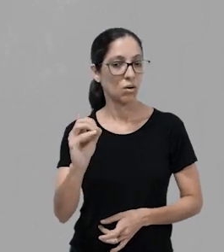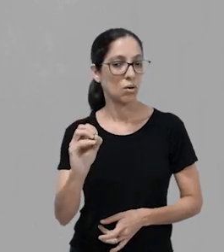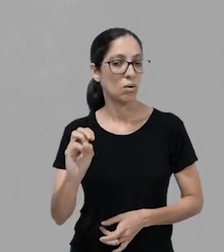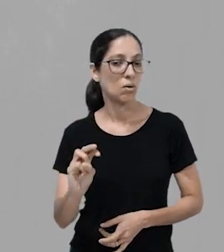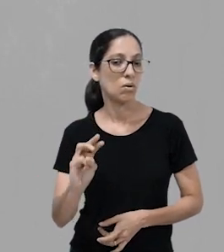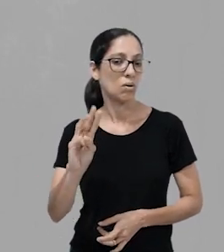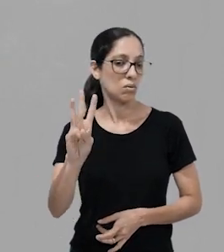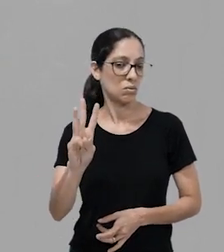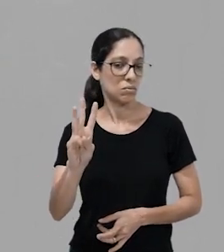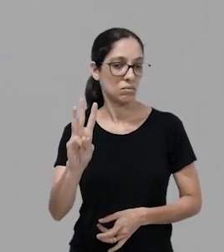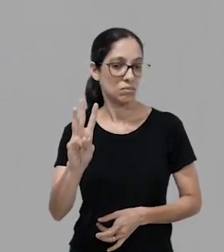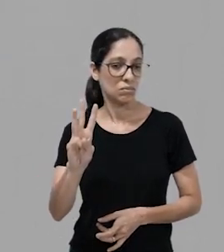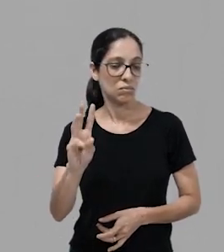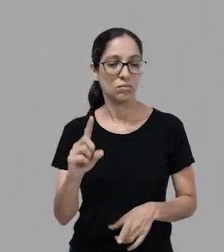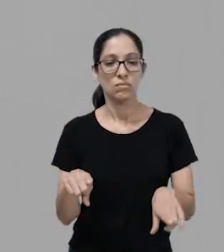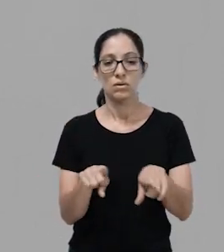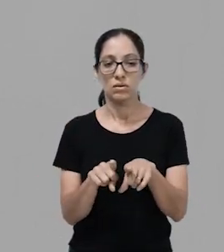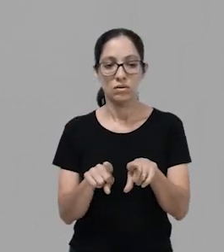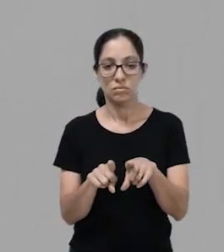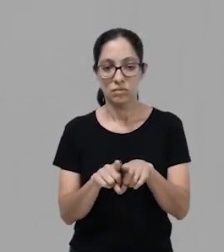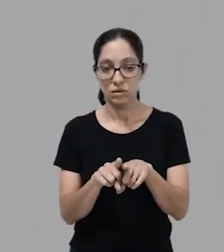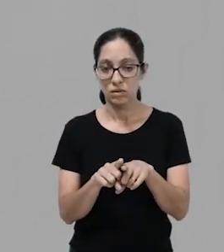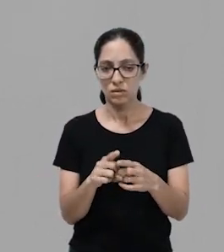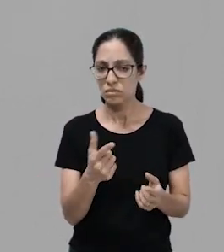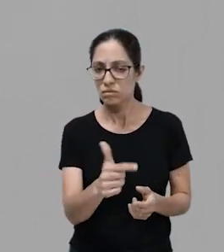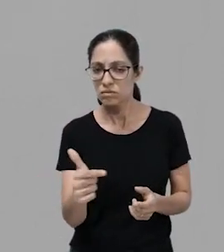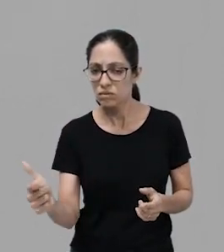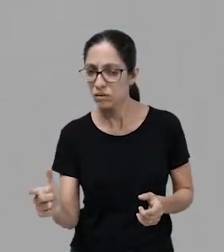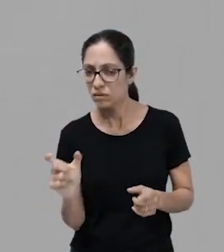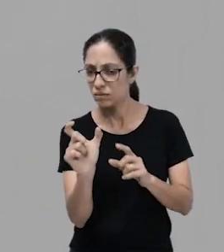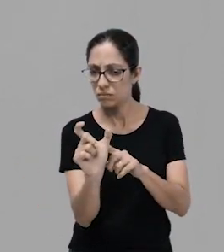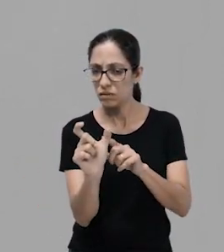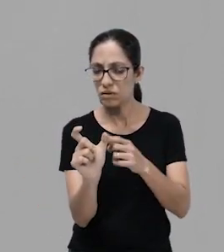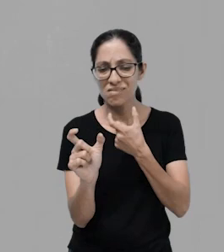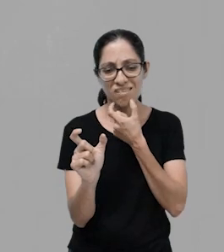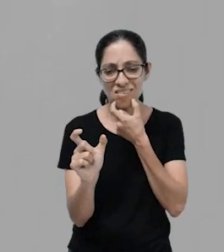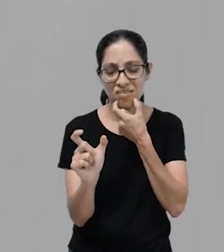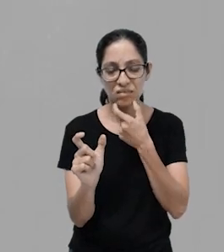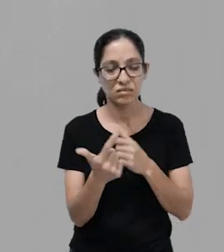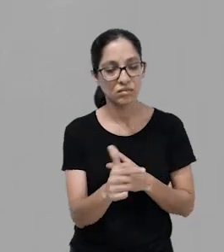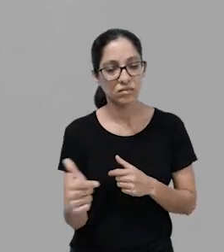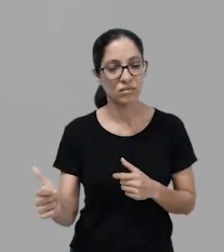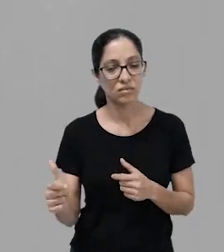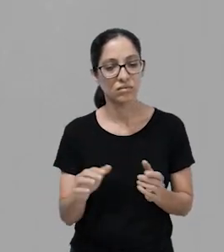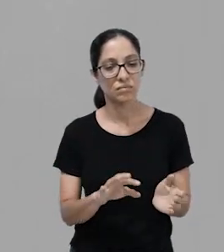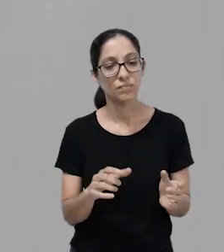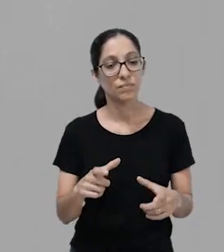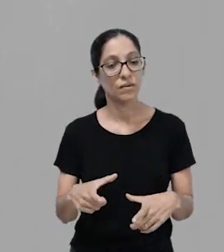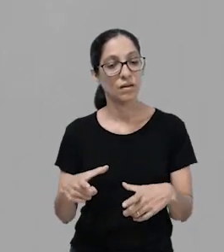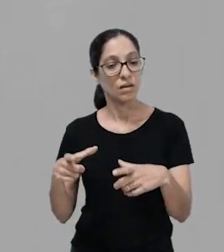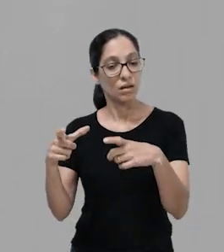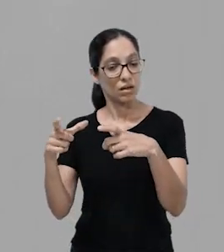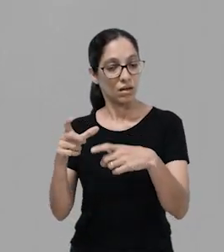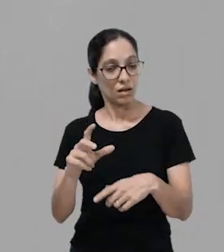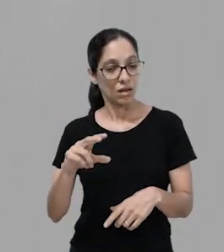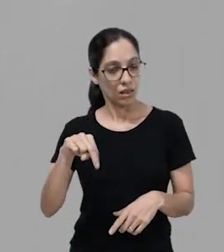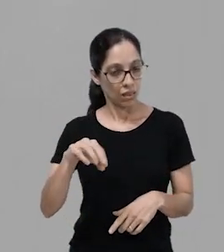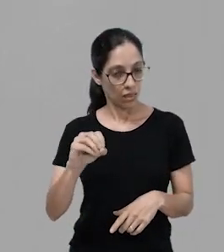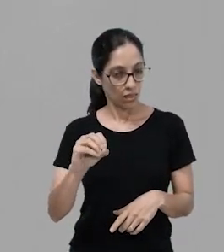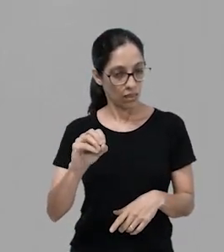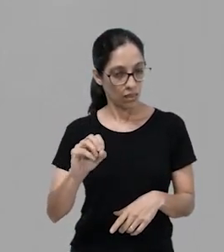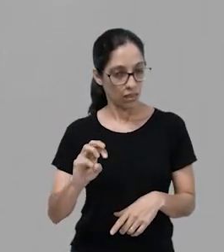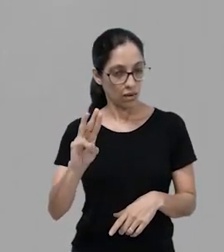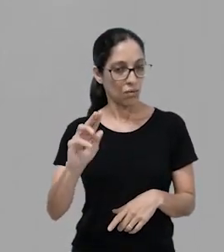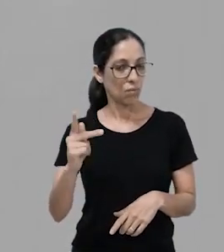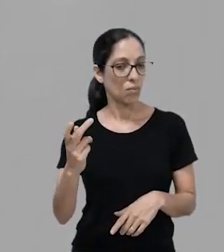forma do every. Tá? Não existe essa palavra em língua inglesa. Nowhere, lugar nenhum ou